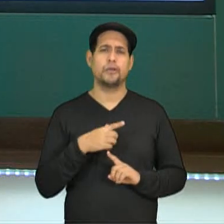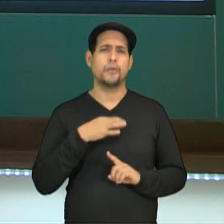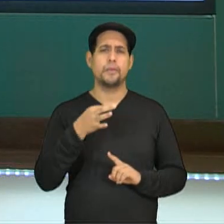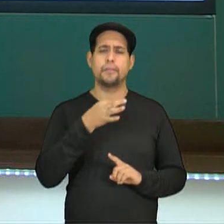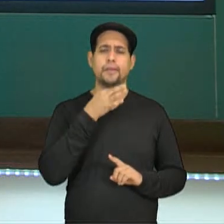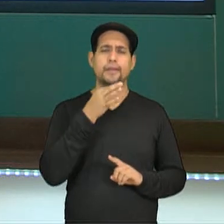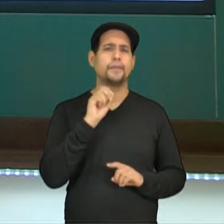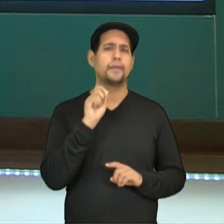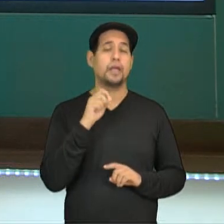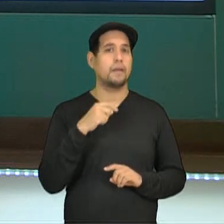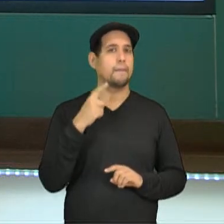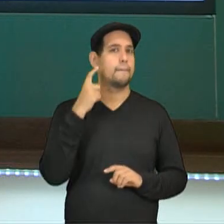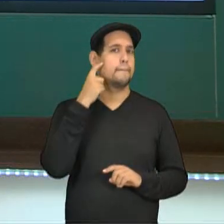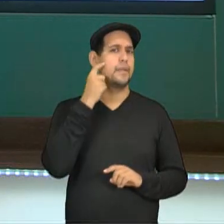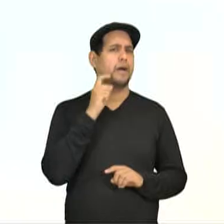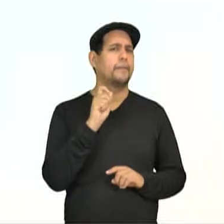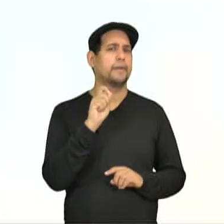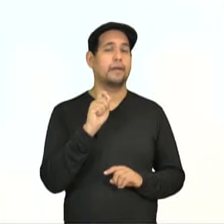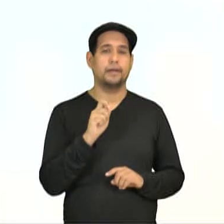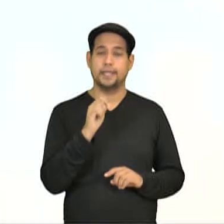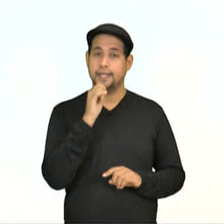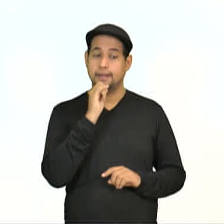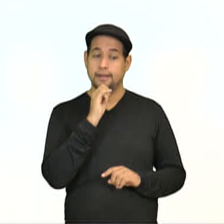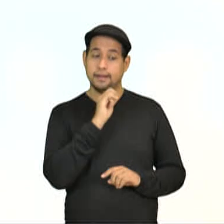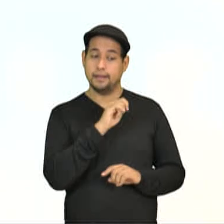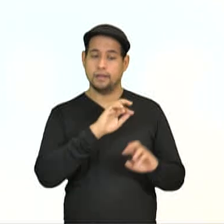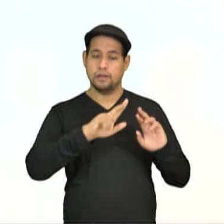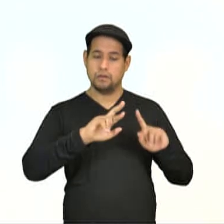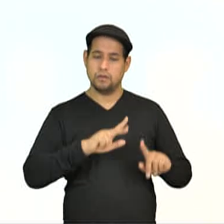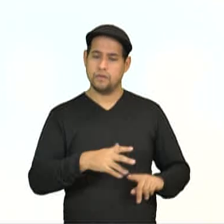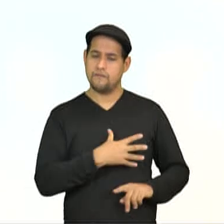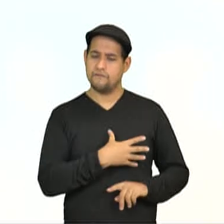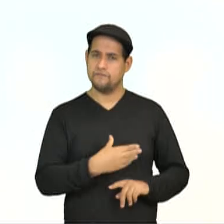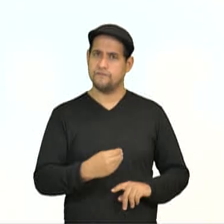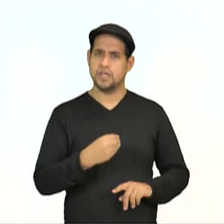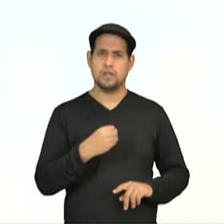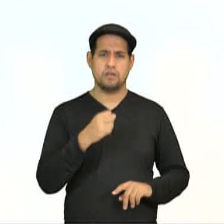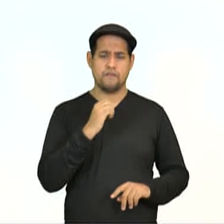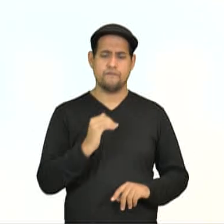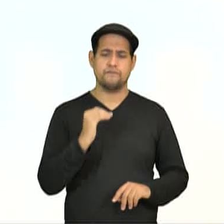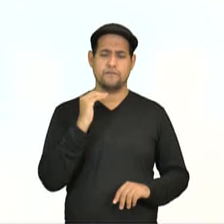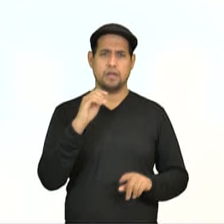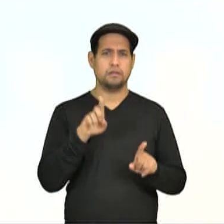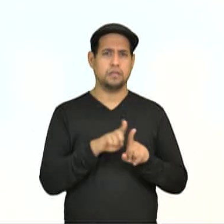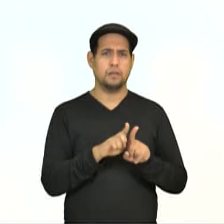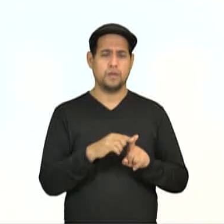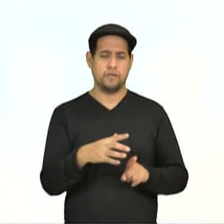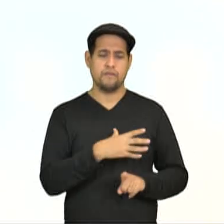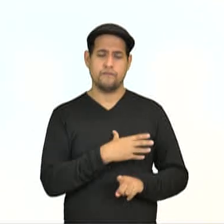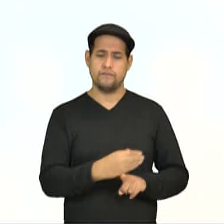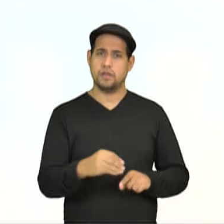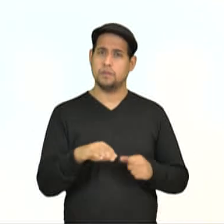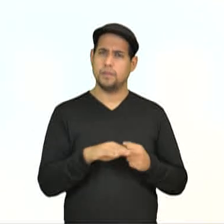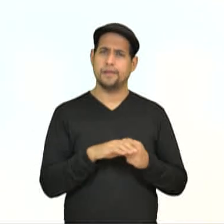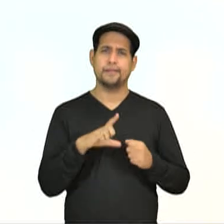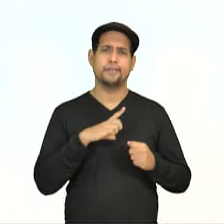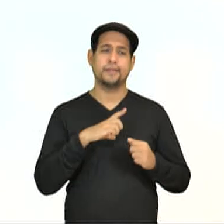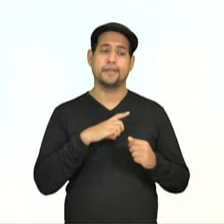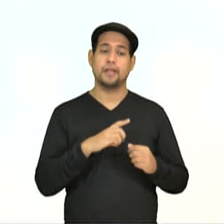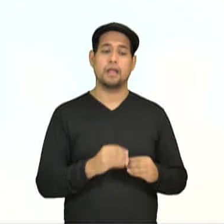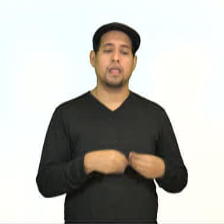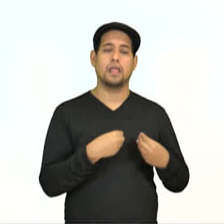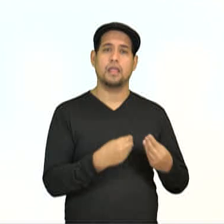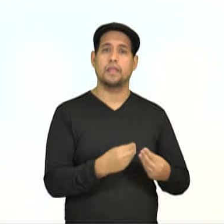sugestão pensar que, no caso dos outros filhos, o filho mais velho e o filho do meio, eles ganharam um